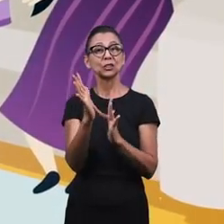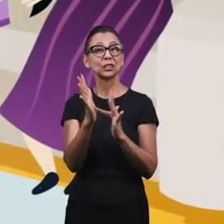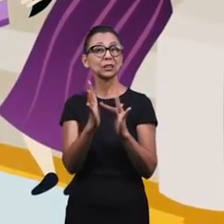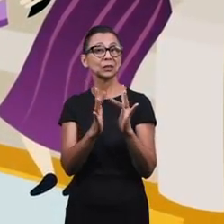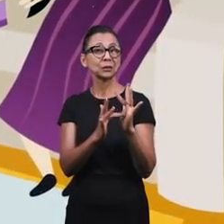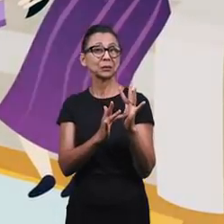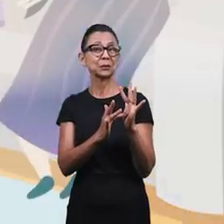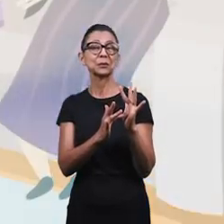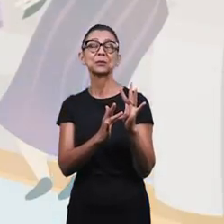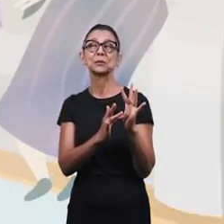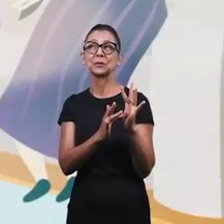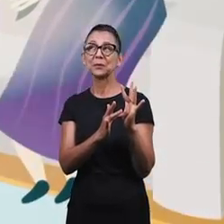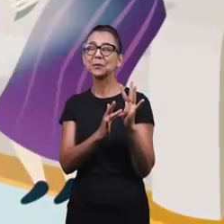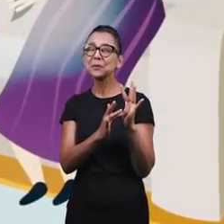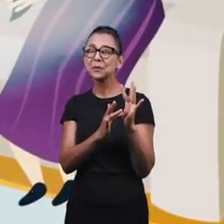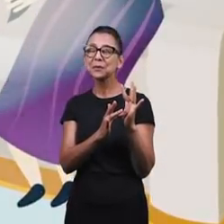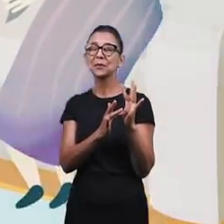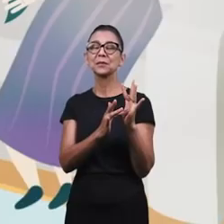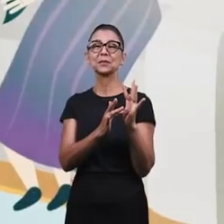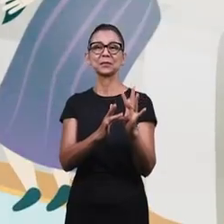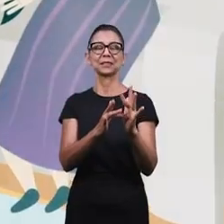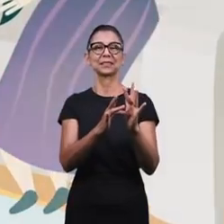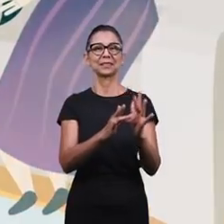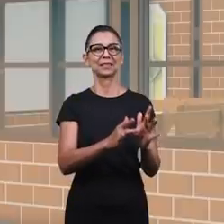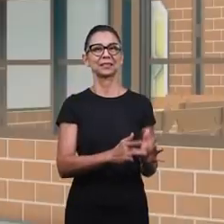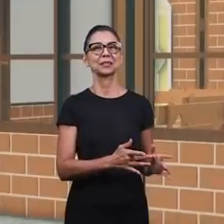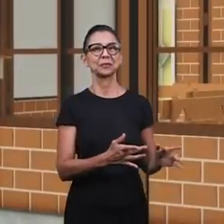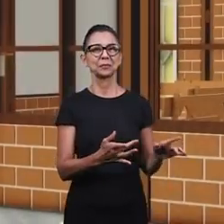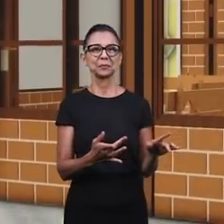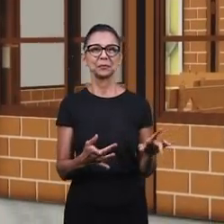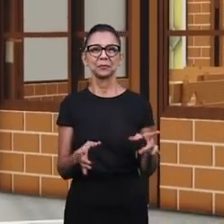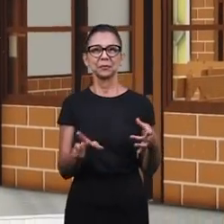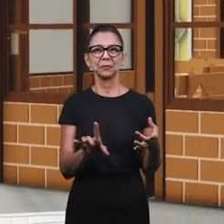É Teu sangue, meu Senhor Jesus,